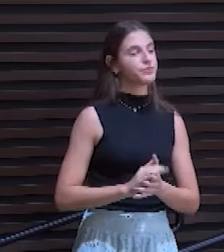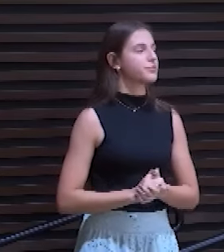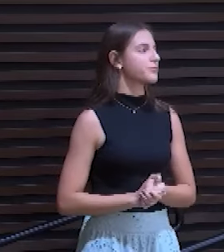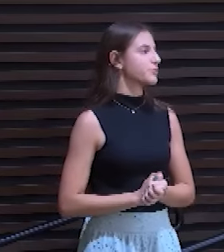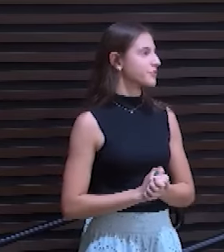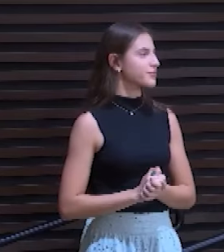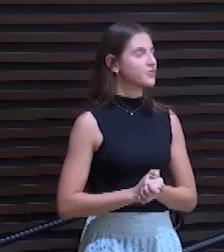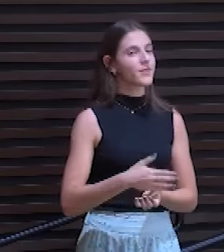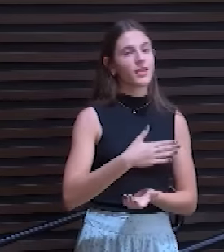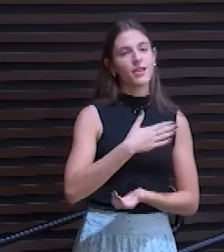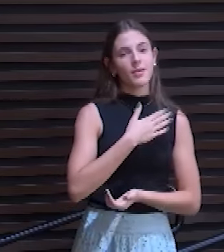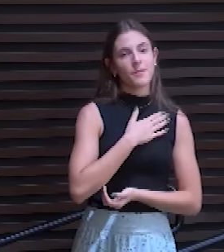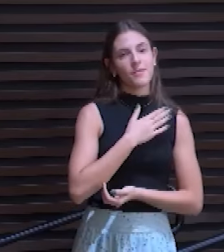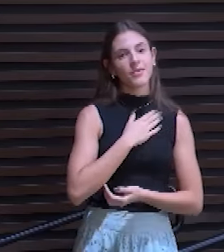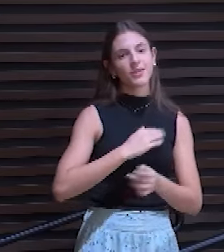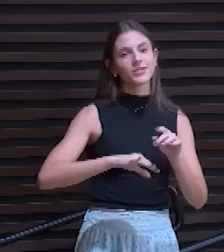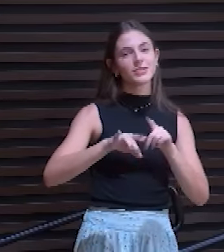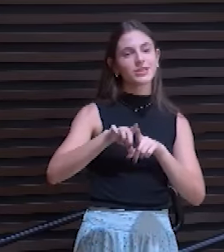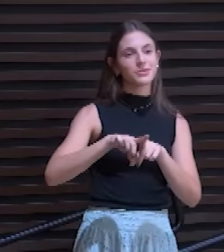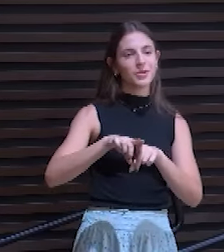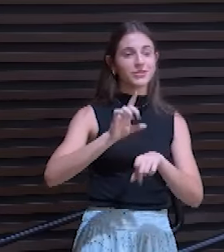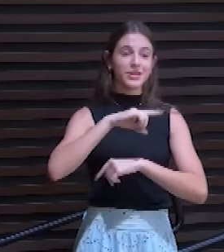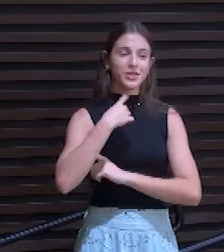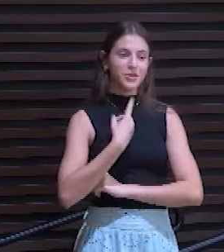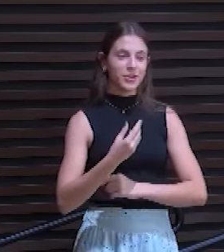Meus irmãos, a nossa vida ia entrar no eixo,